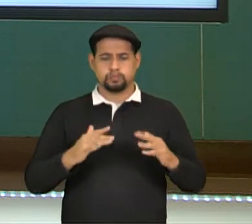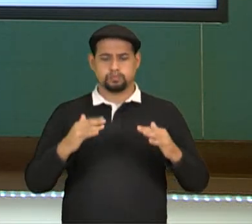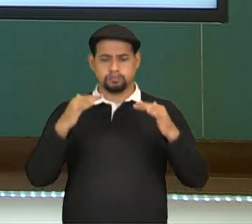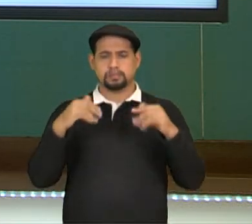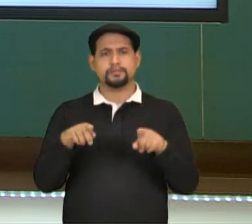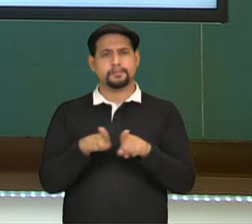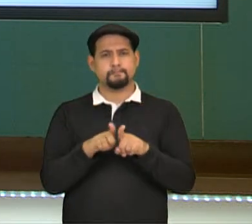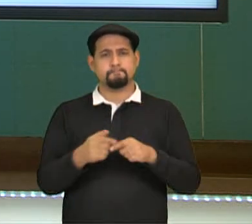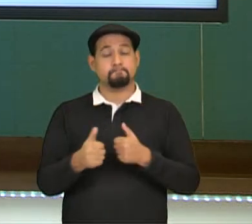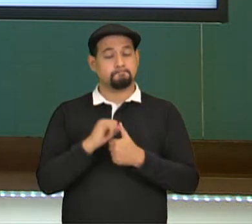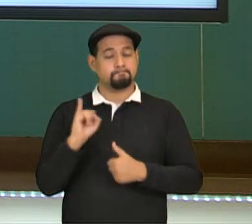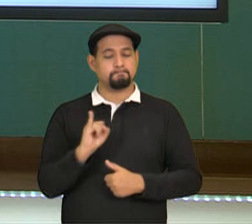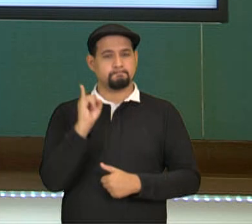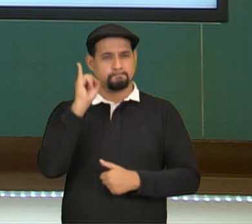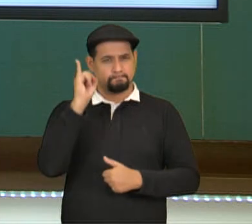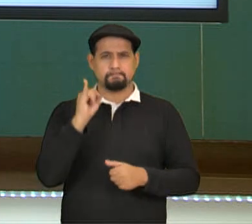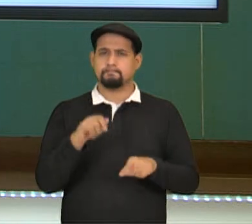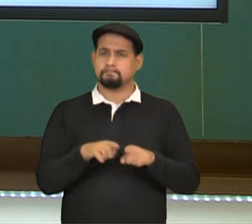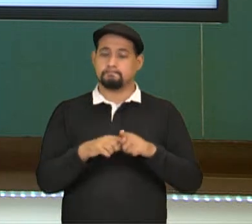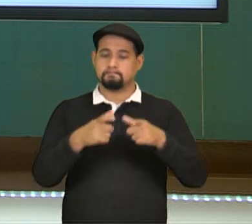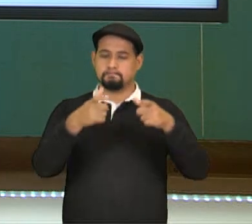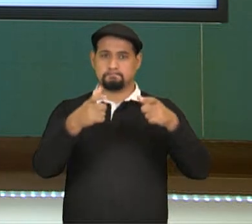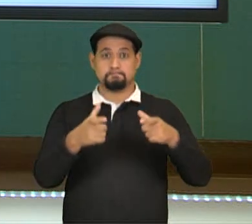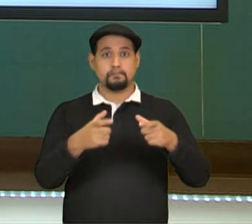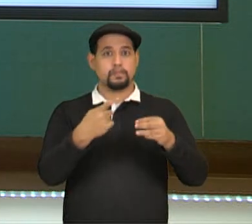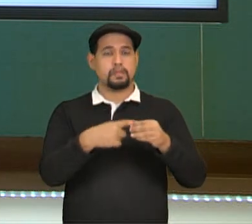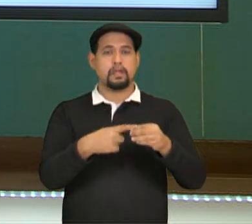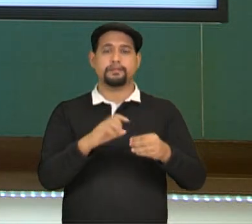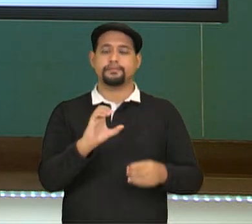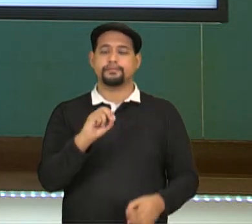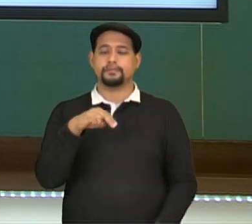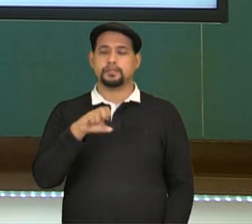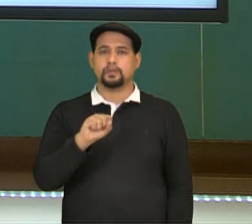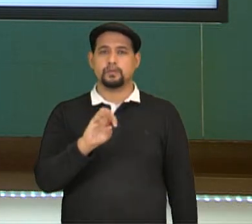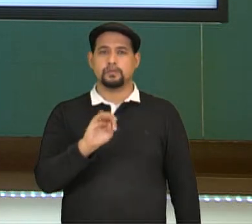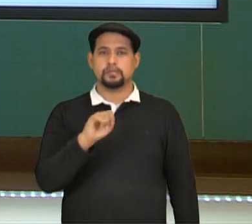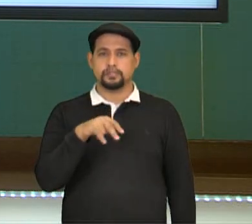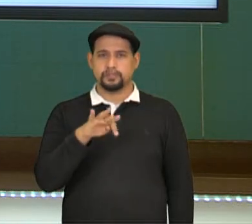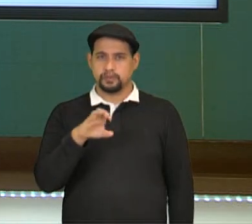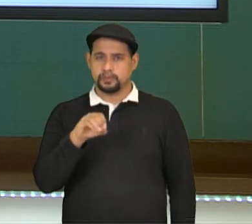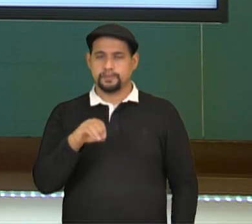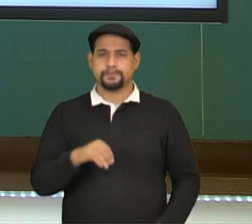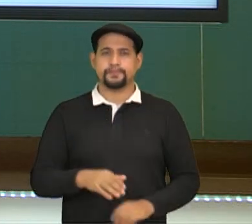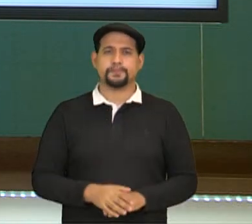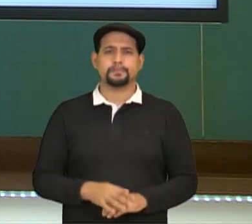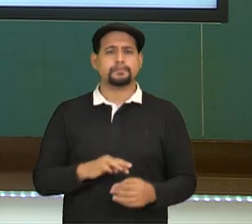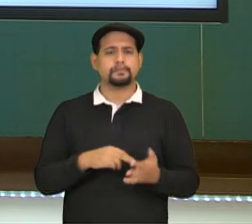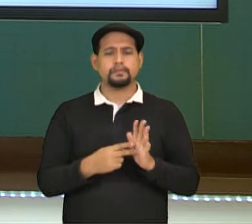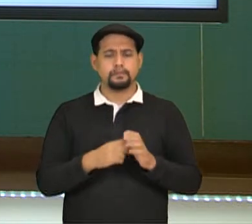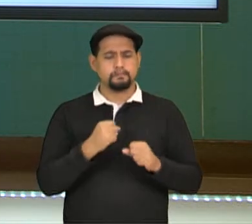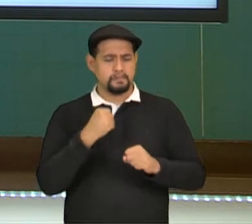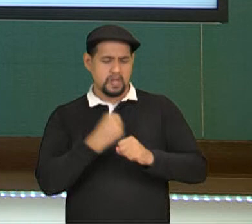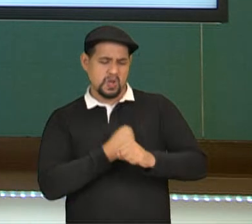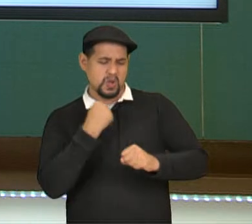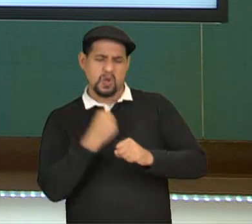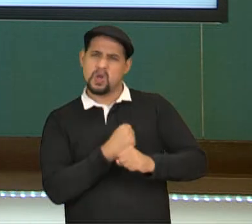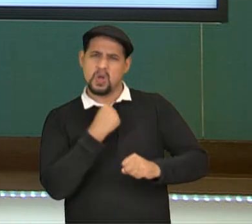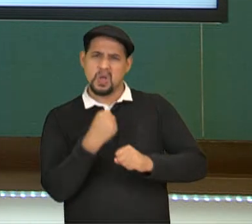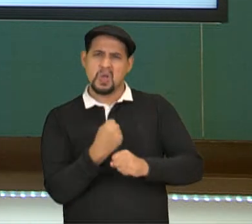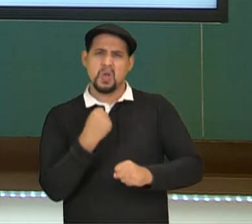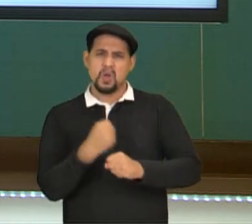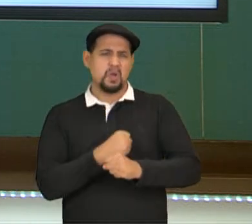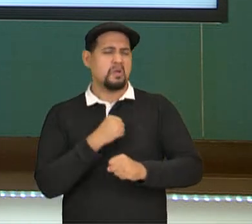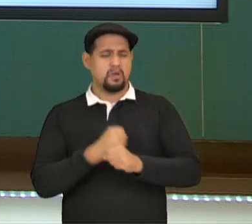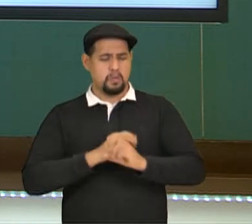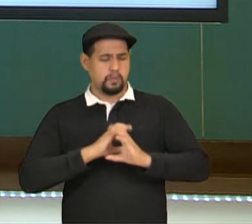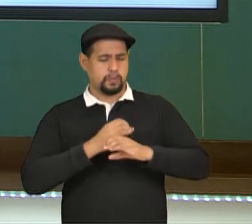próxima de uma basílica muito importante lá na cidade de Constantino, né? E Era uma construção muito engenhosa para a